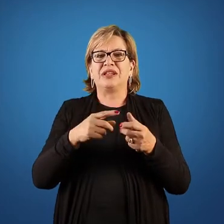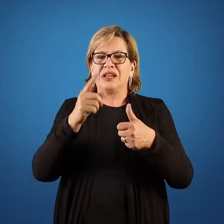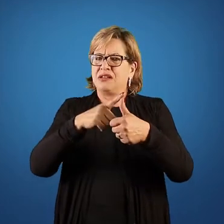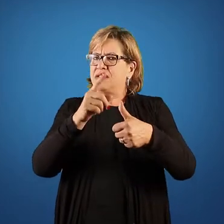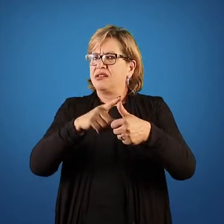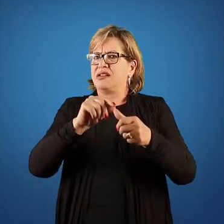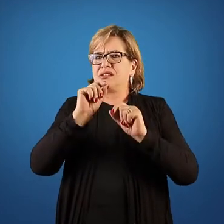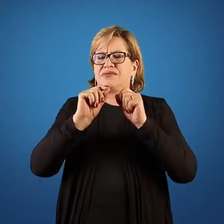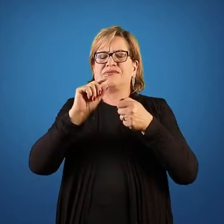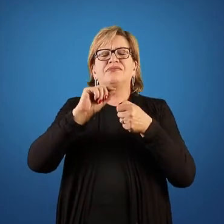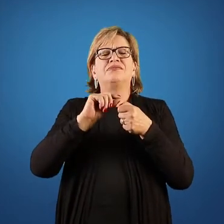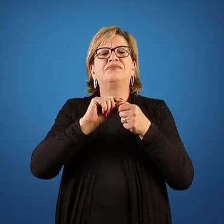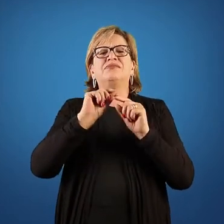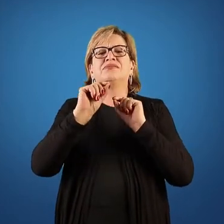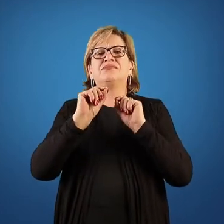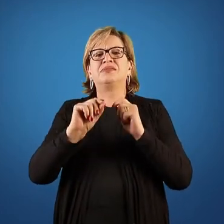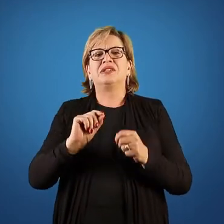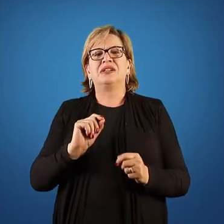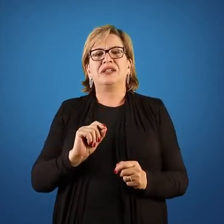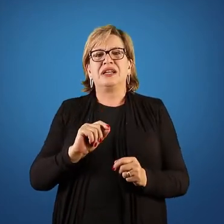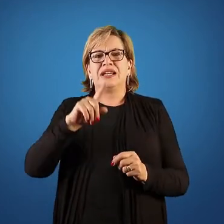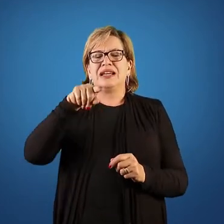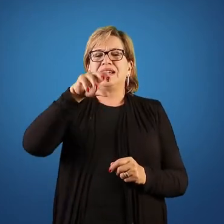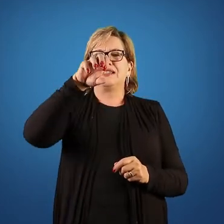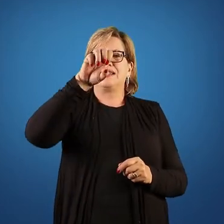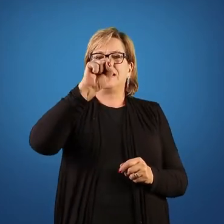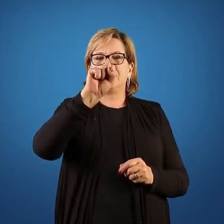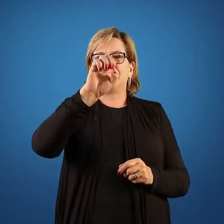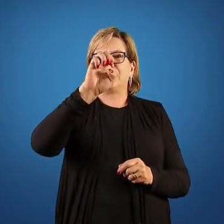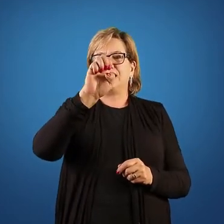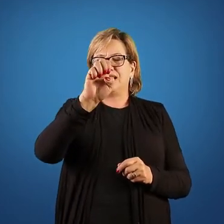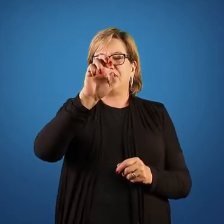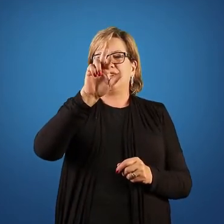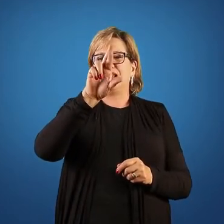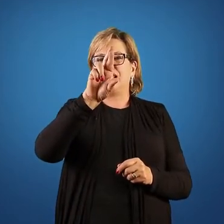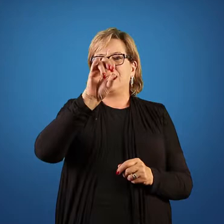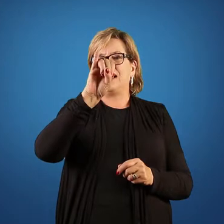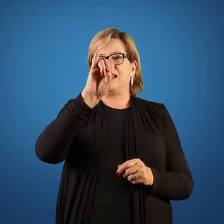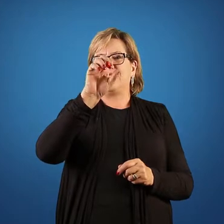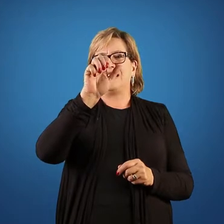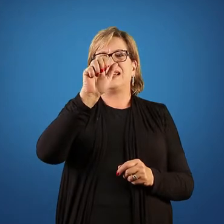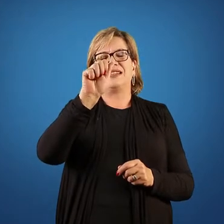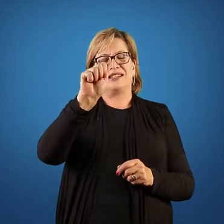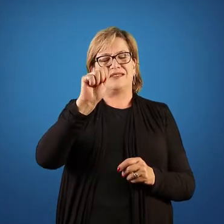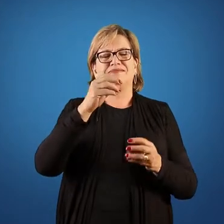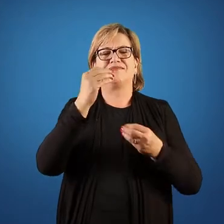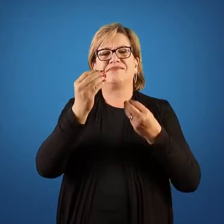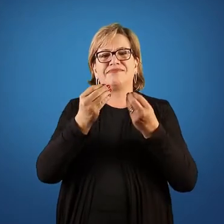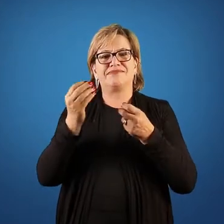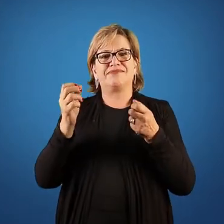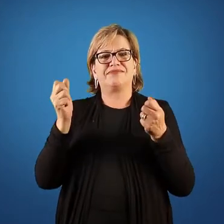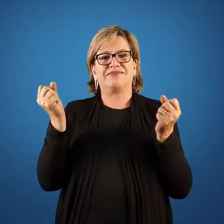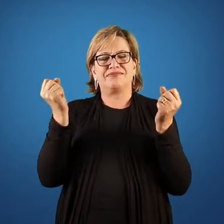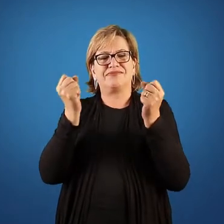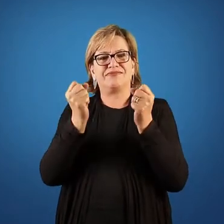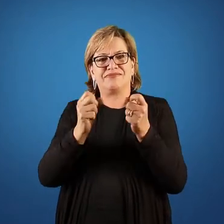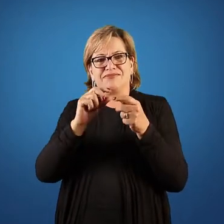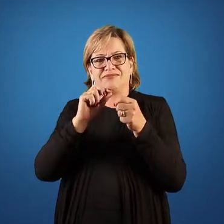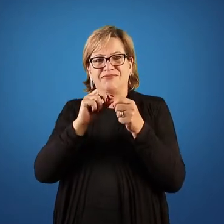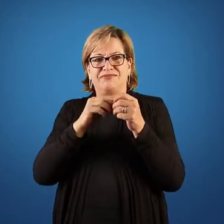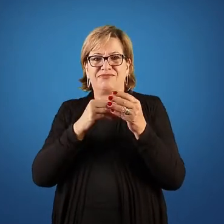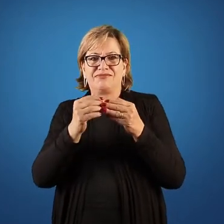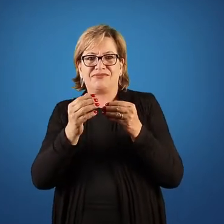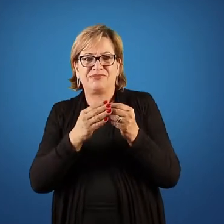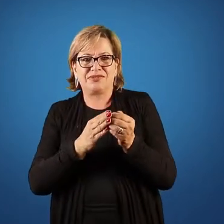que nós vamos fazer é a sereia, a chamada sereia. Então, a sereia, ela pode ser realizada tanto